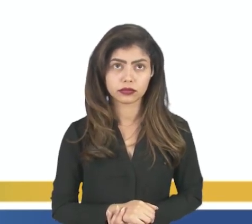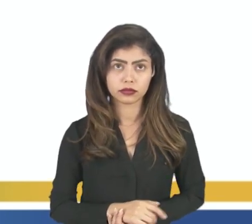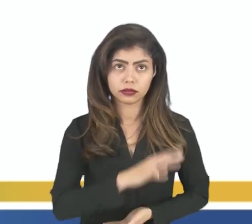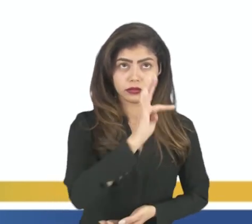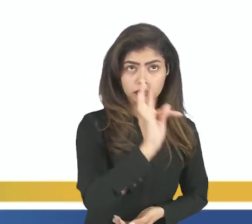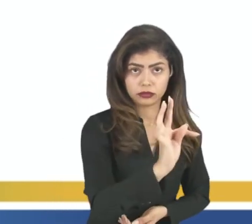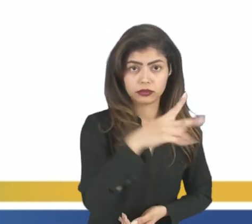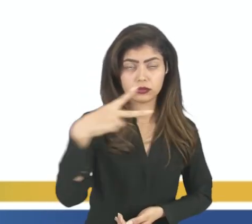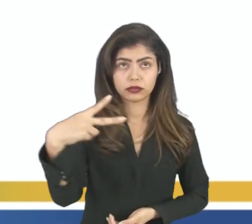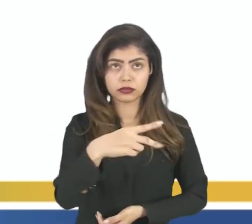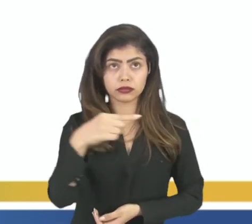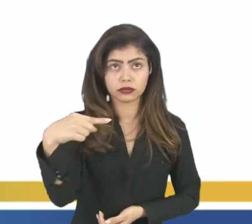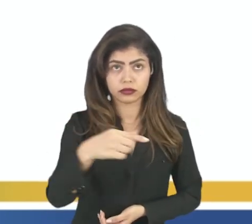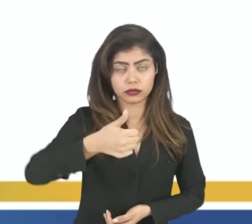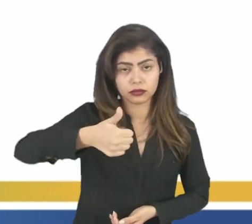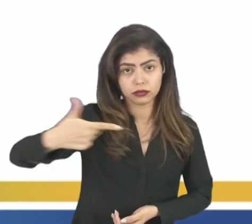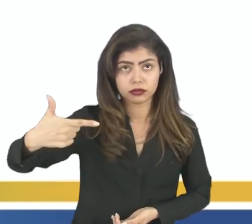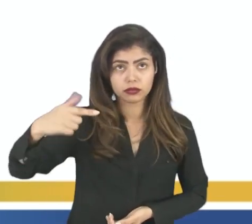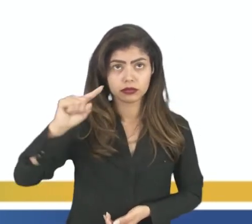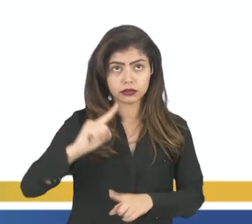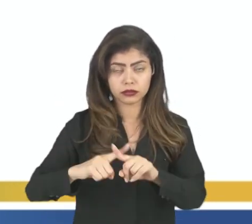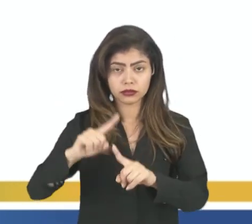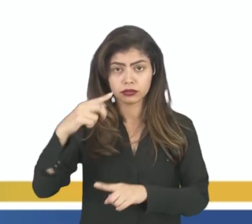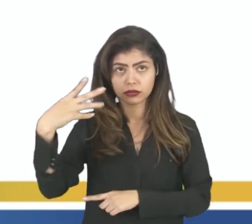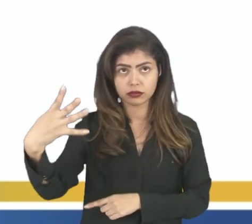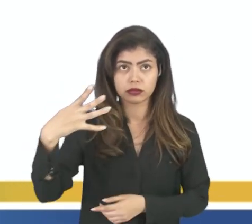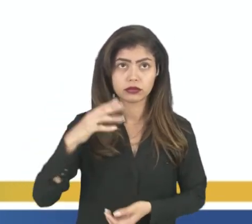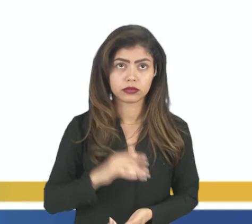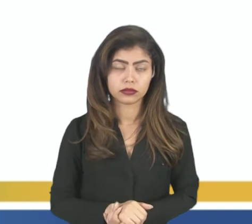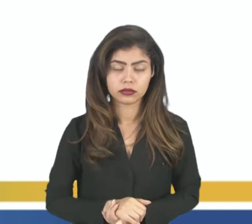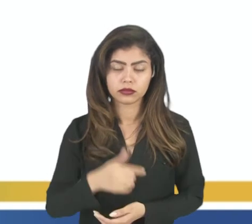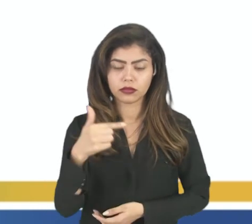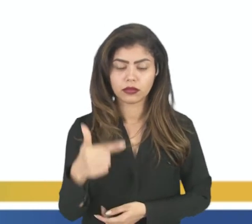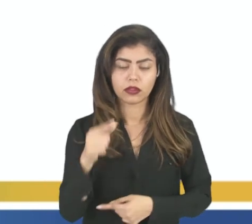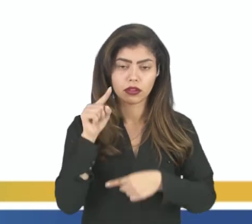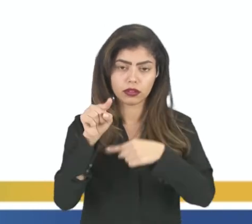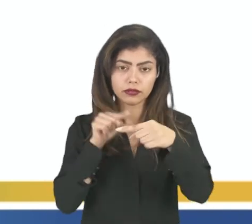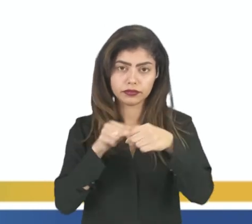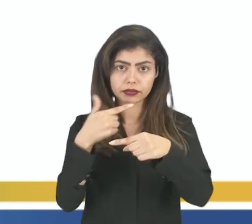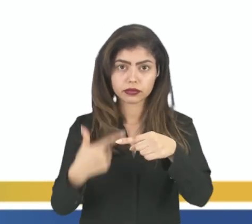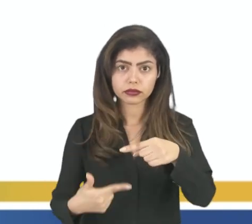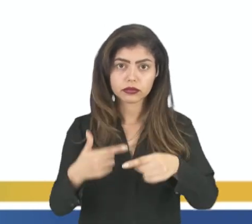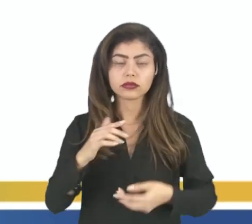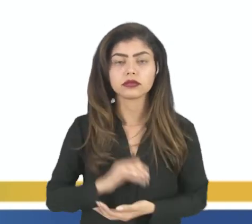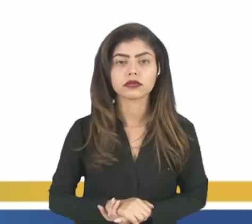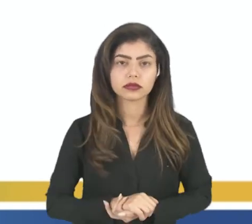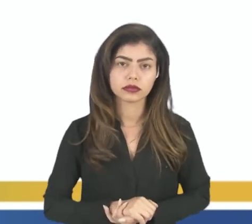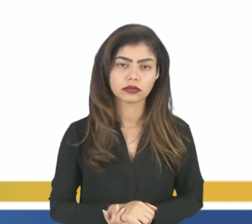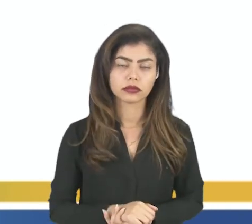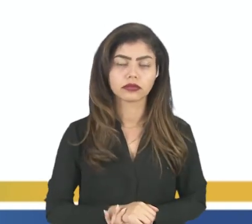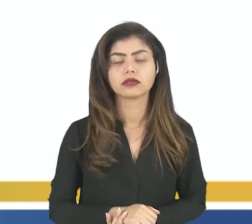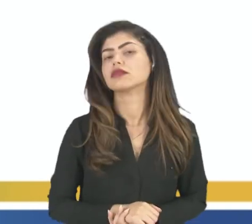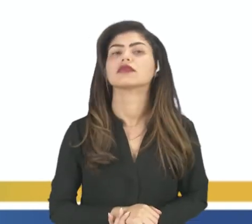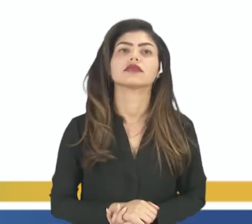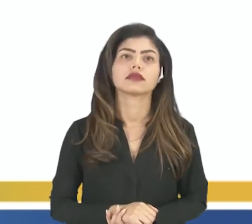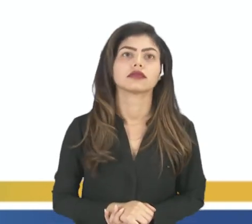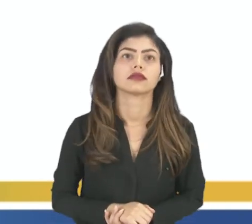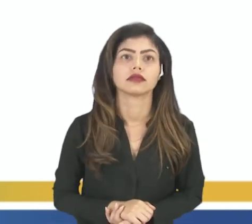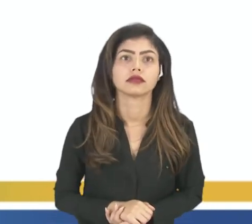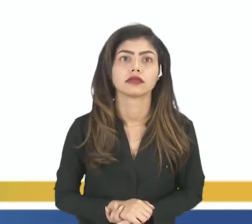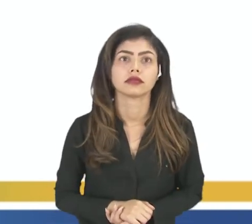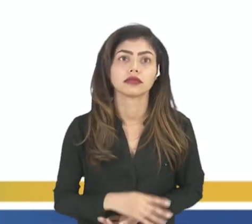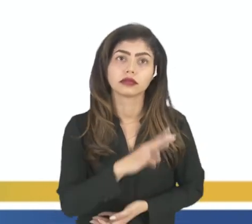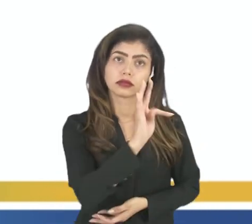2. Temos, então, trabalho igual a menos 12 vezes 4, né, dividido por